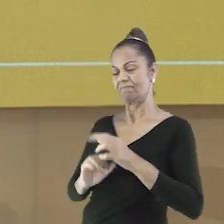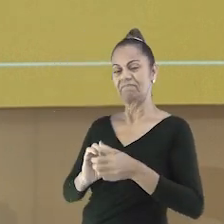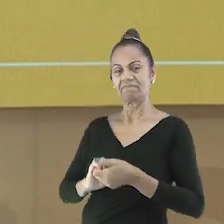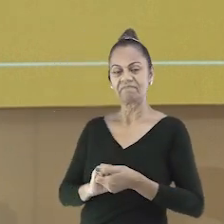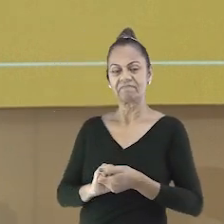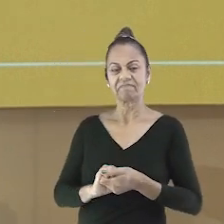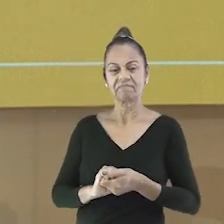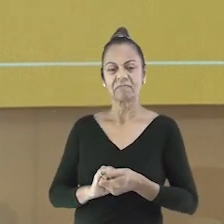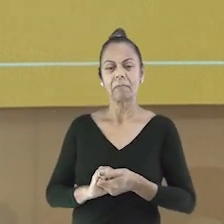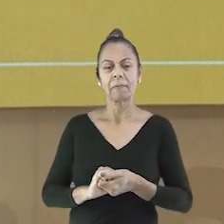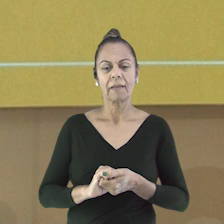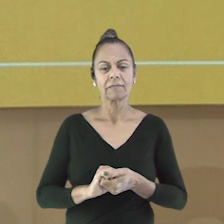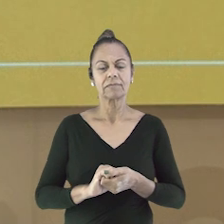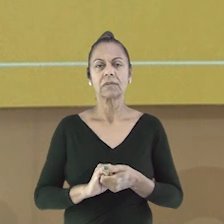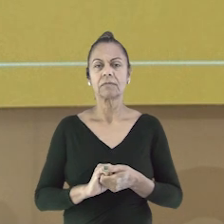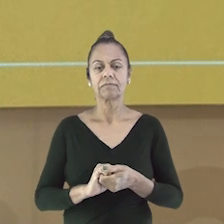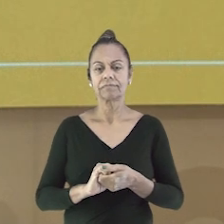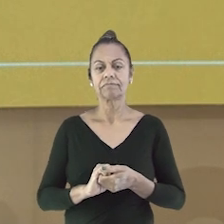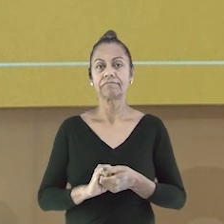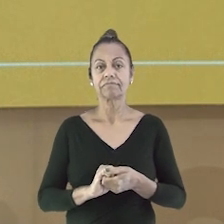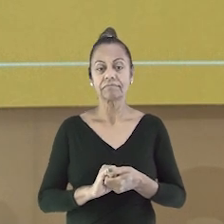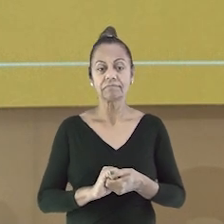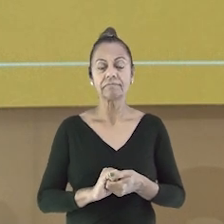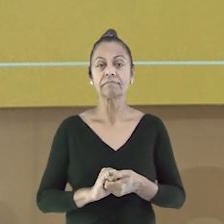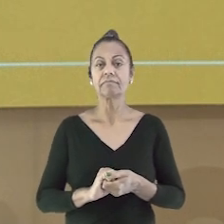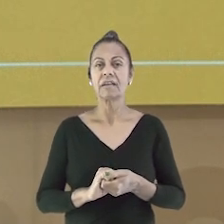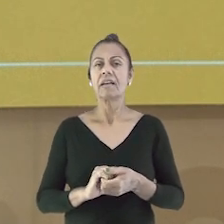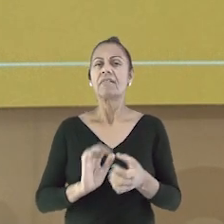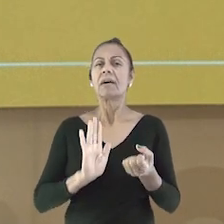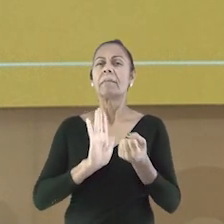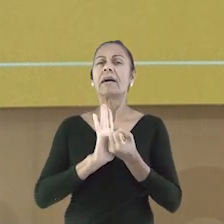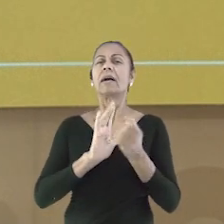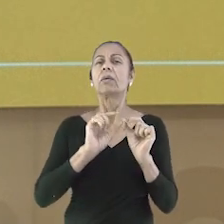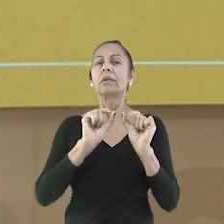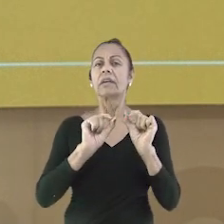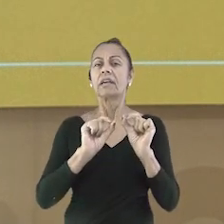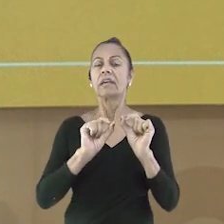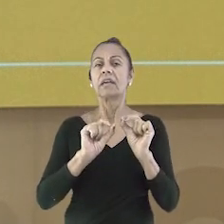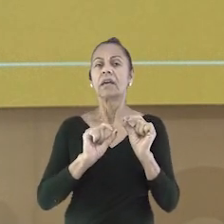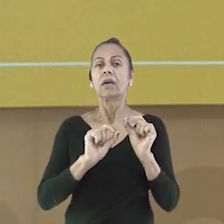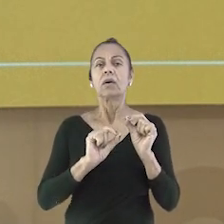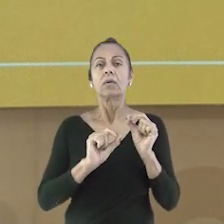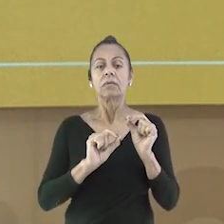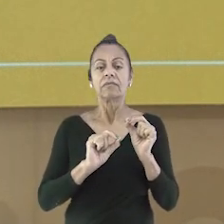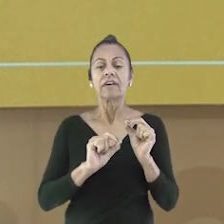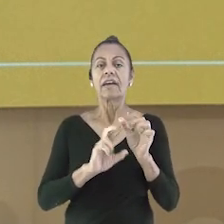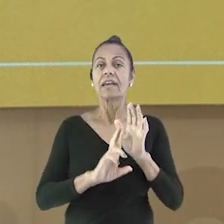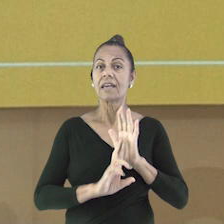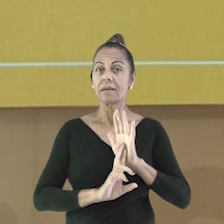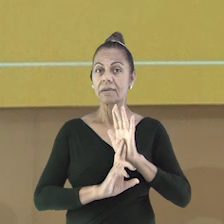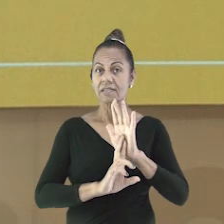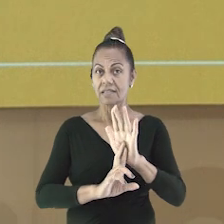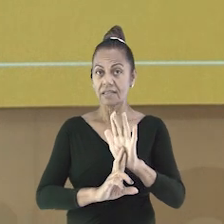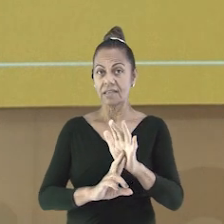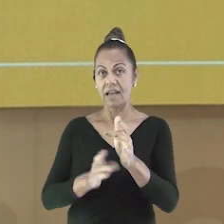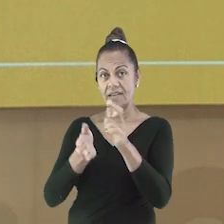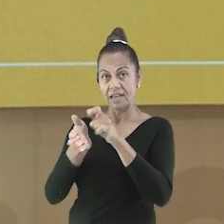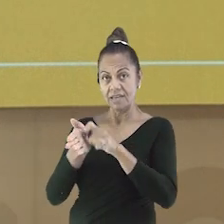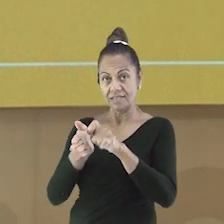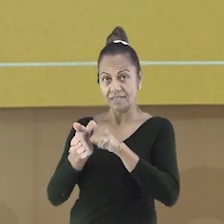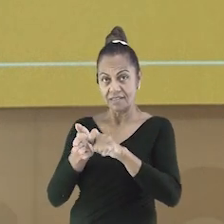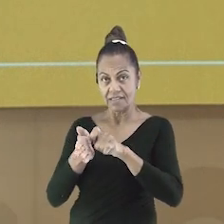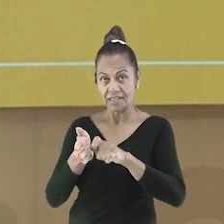o entrevistado é aquele quem responde. Marca do discurso direto e da